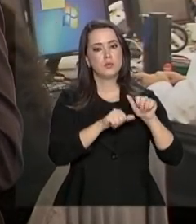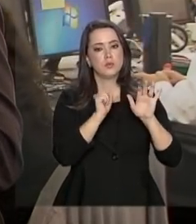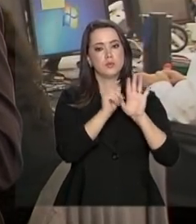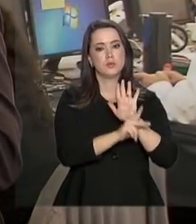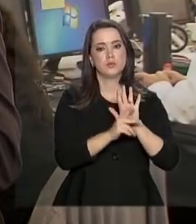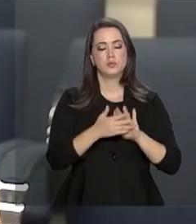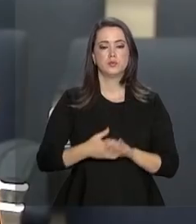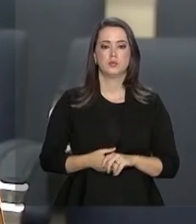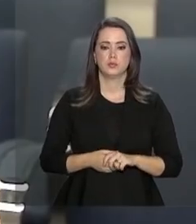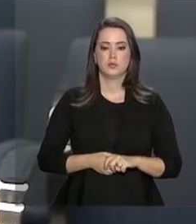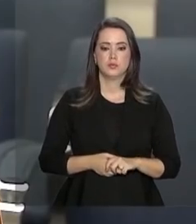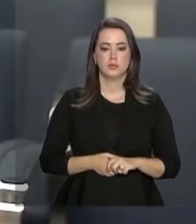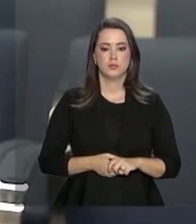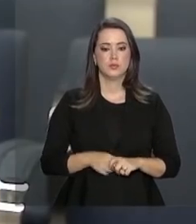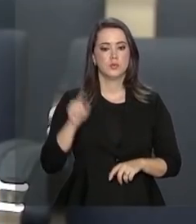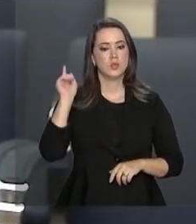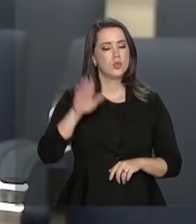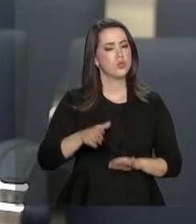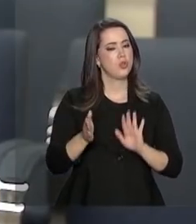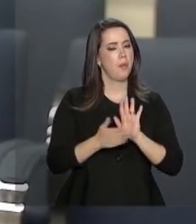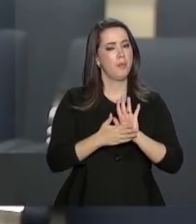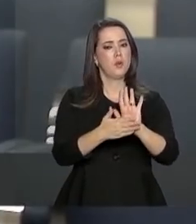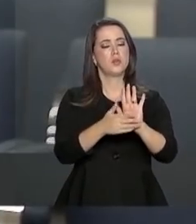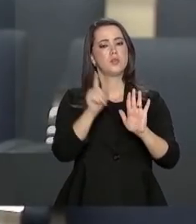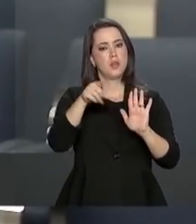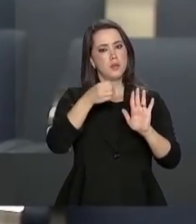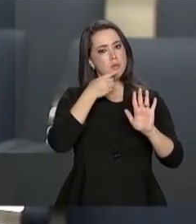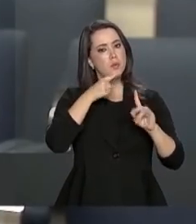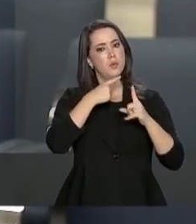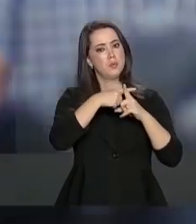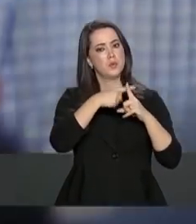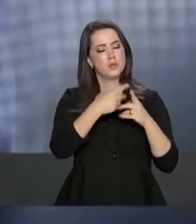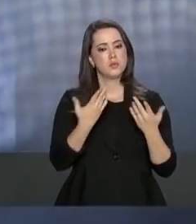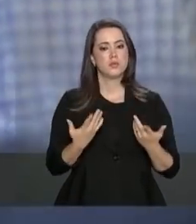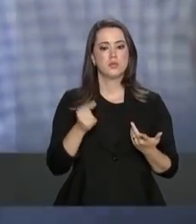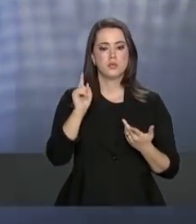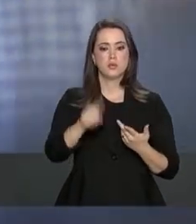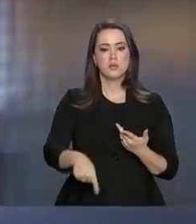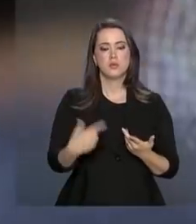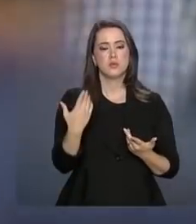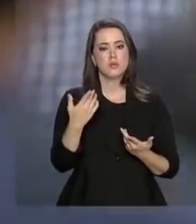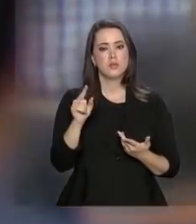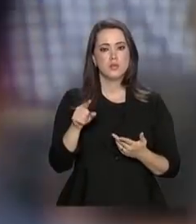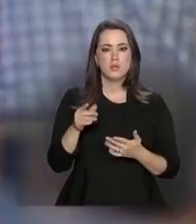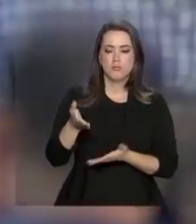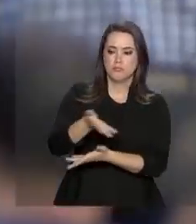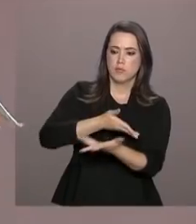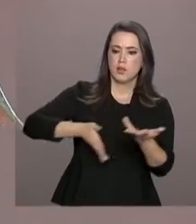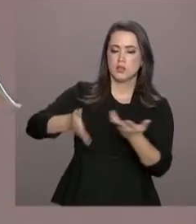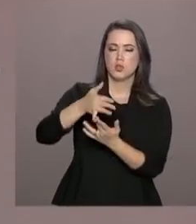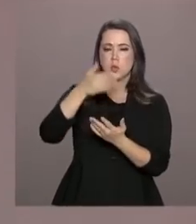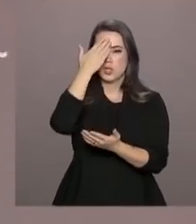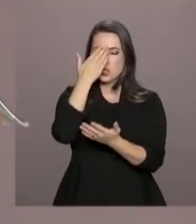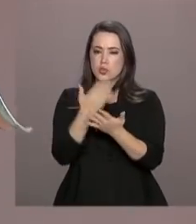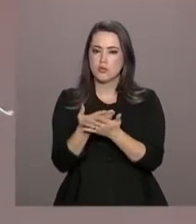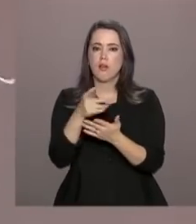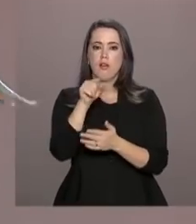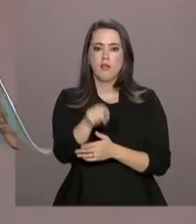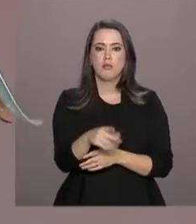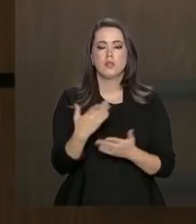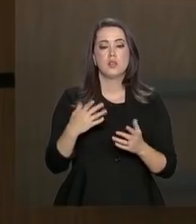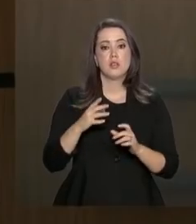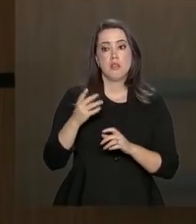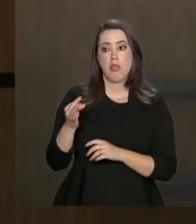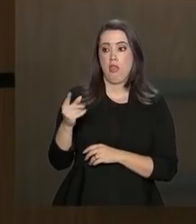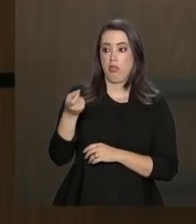Previdência Isso já é um sinal muito positivo para mercado né então acho que isso e gerou essa onda de otimismo por exemplo na taxa de